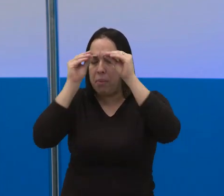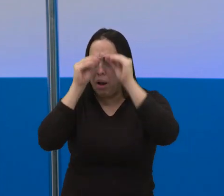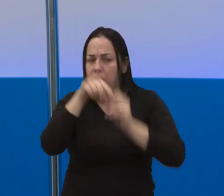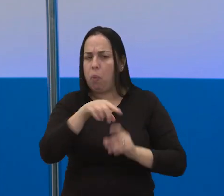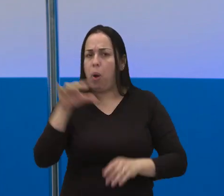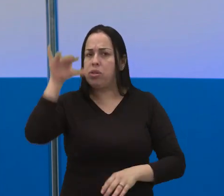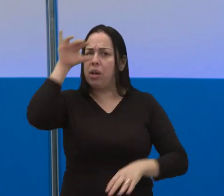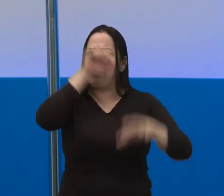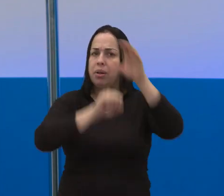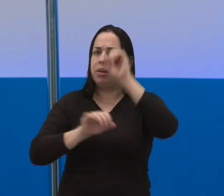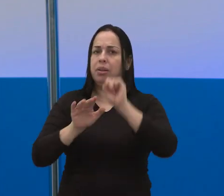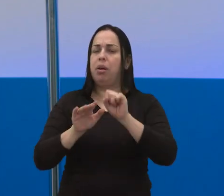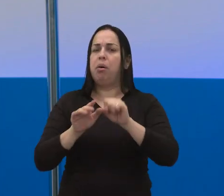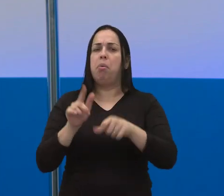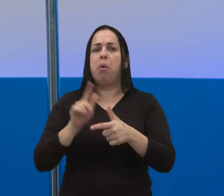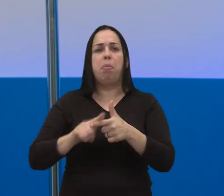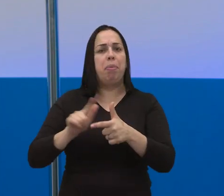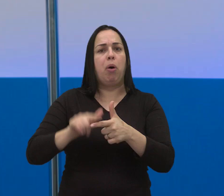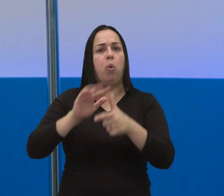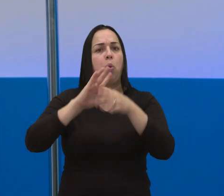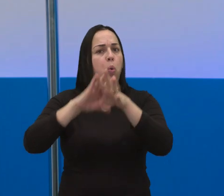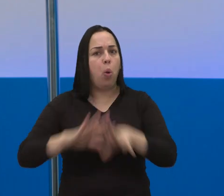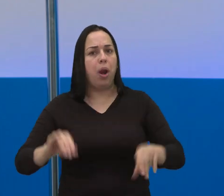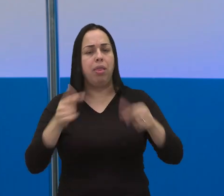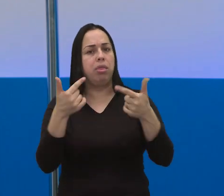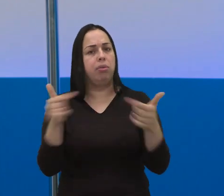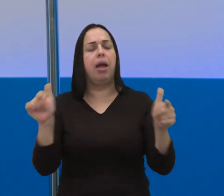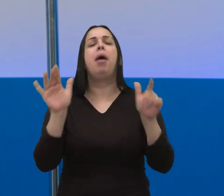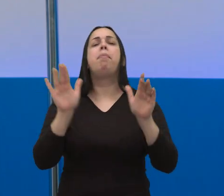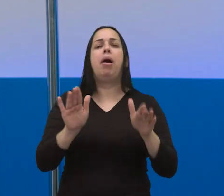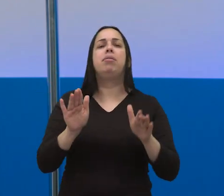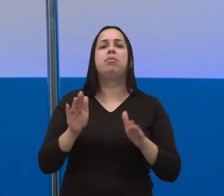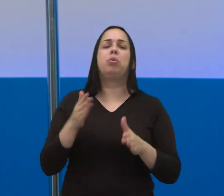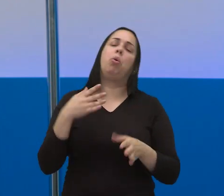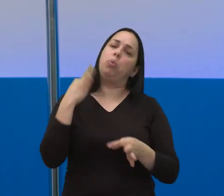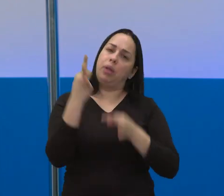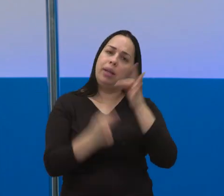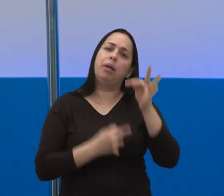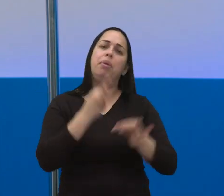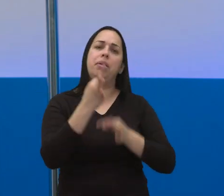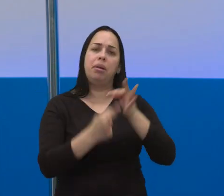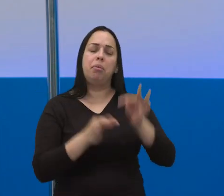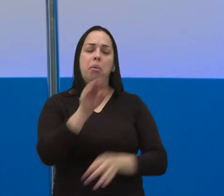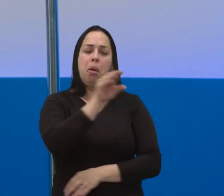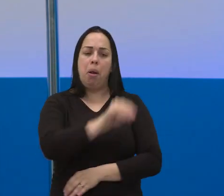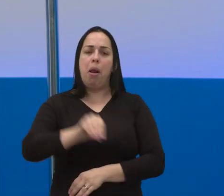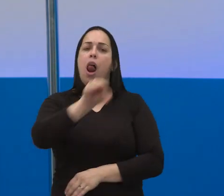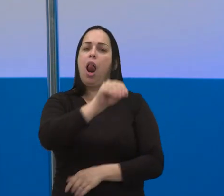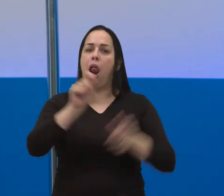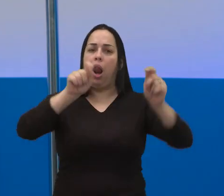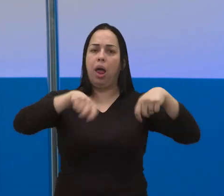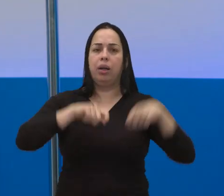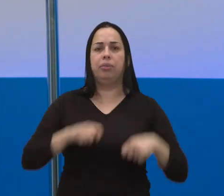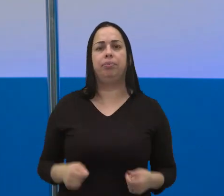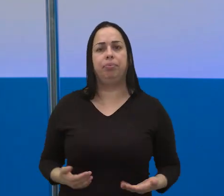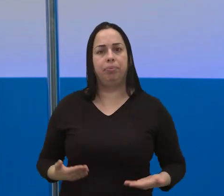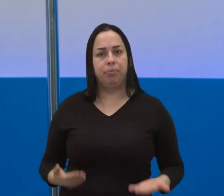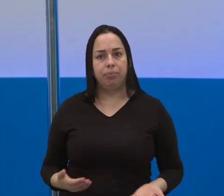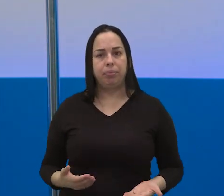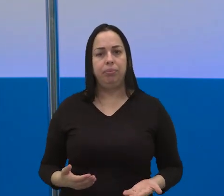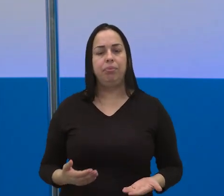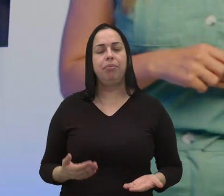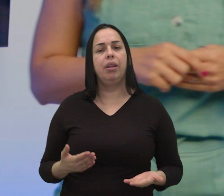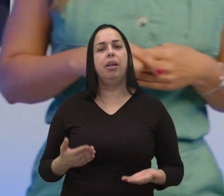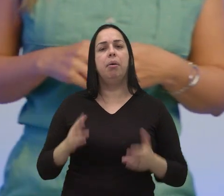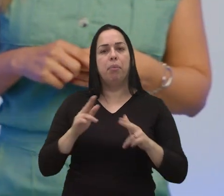desenvolvimento da linguagem, um problema que não tem cura, mas com tratamento é possível melhorar bastante as